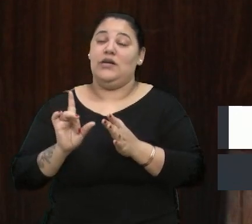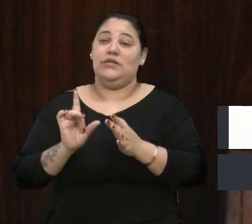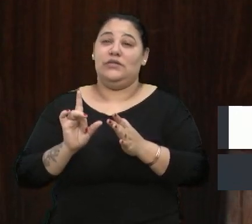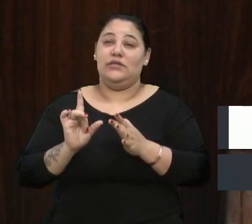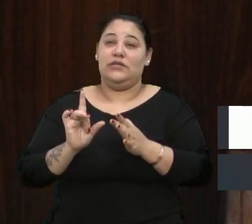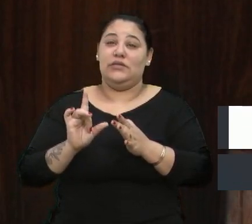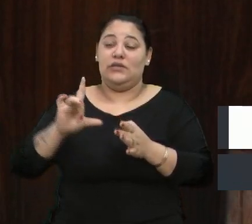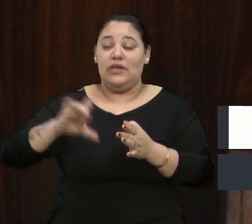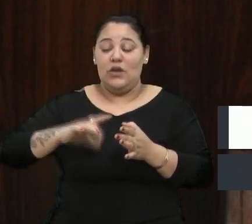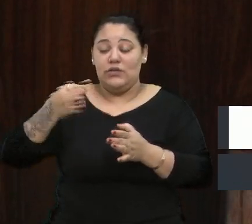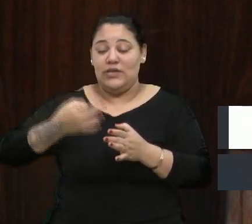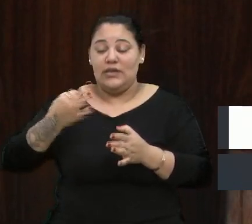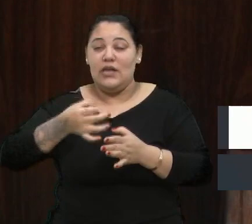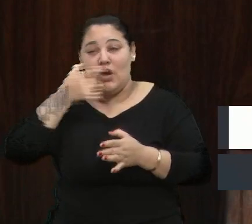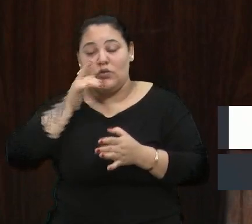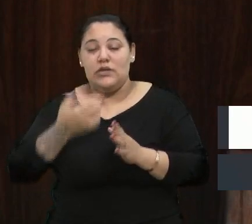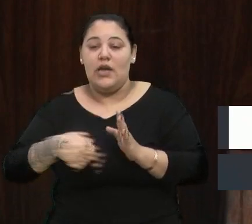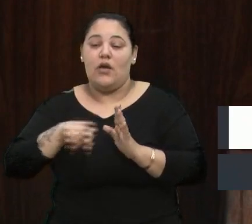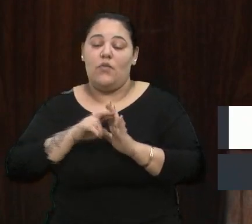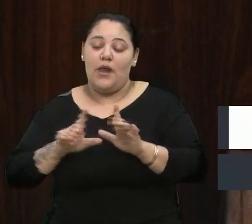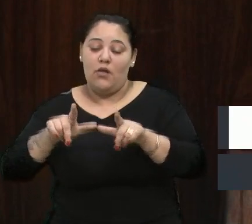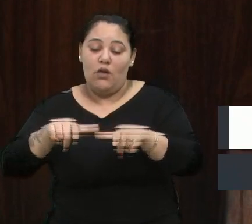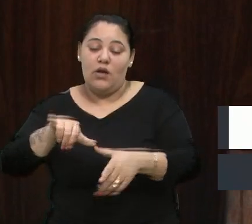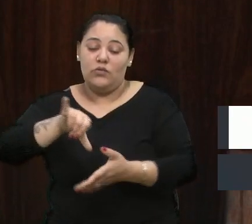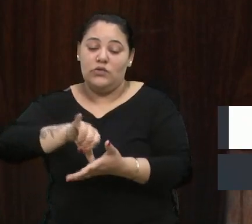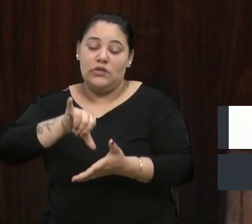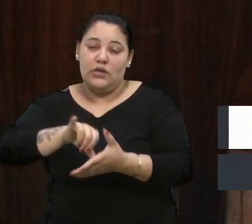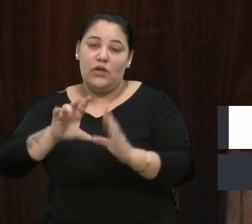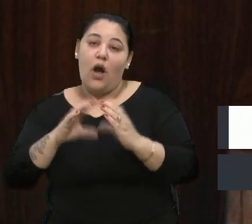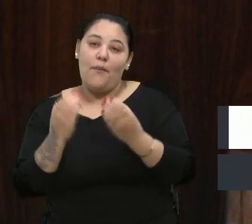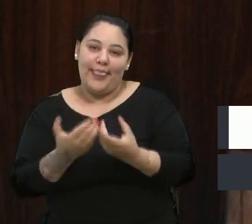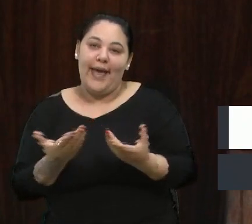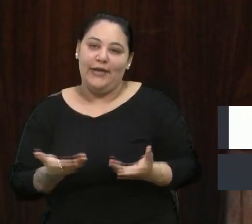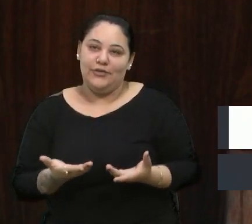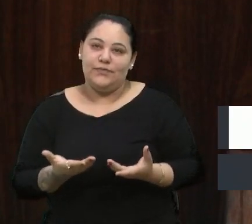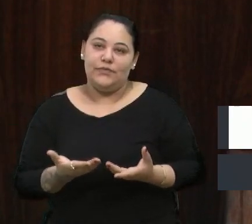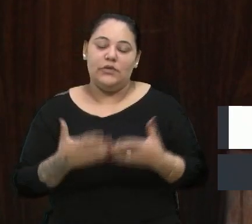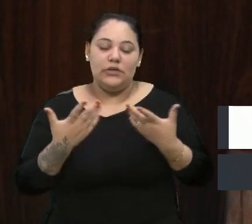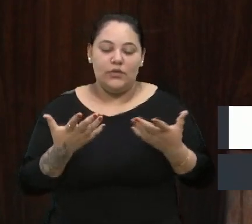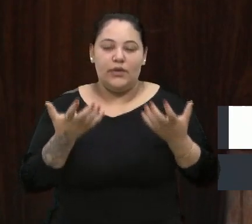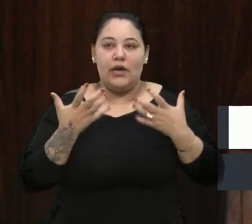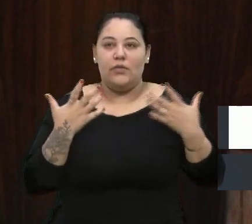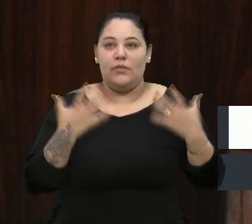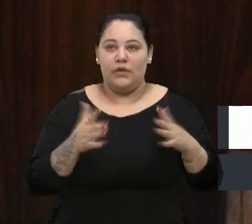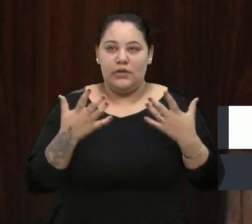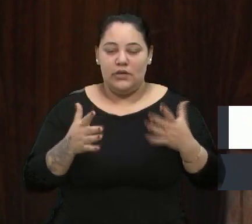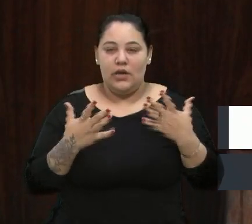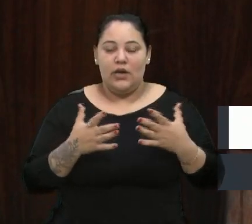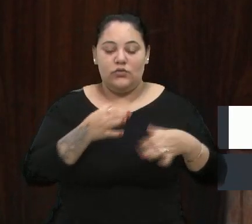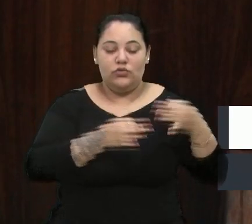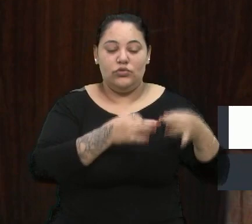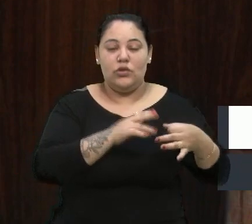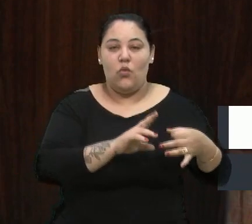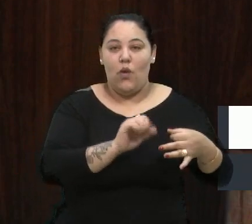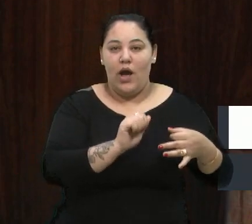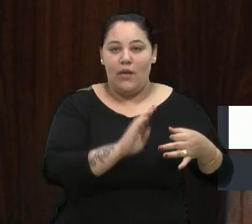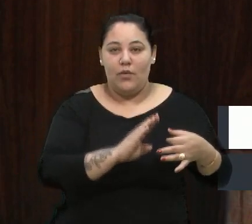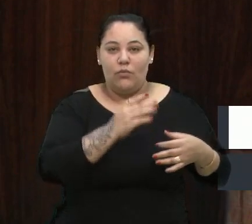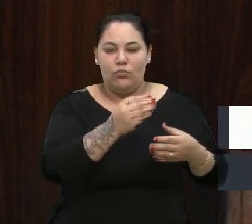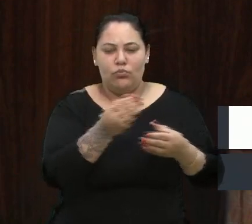sido derrubado também. Então, quero lhe parabenizar pelo trabalho, porque eu acompanho a UAB, o jurídico da UAB há muito tempo, e,